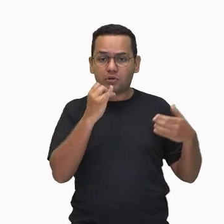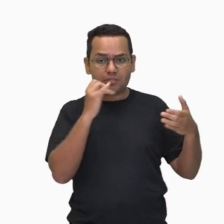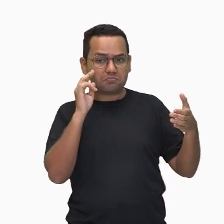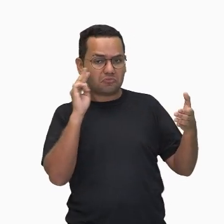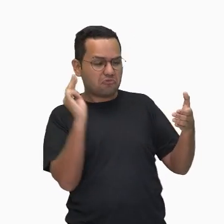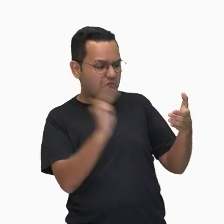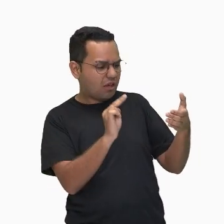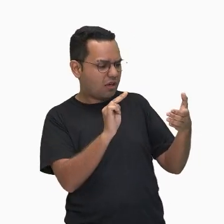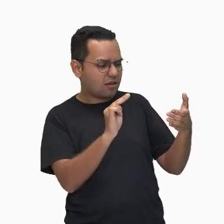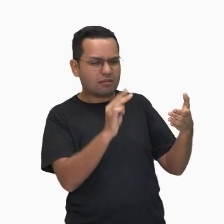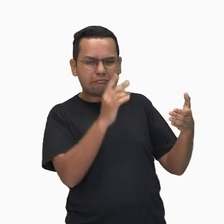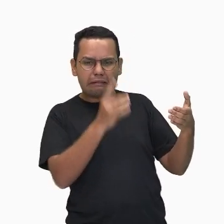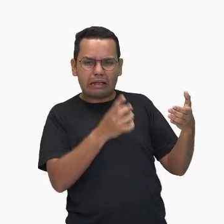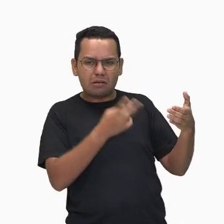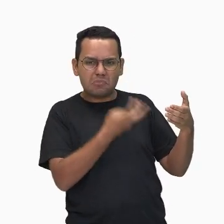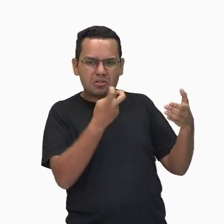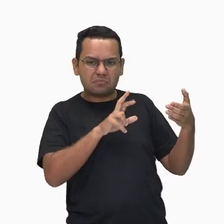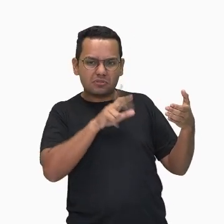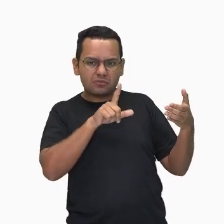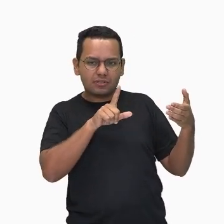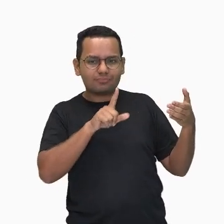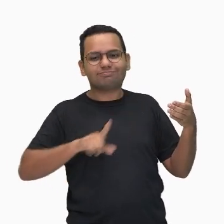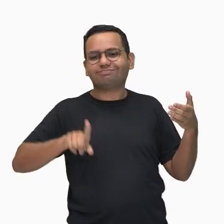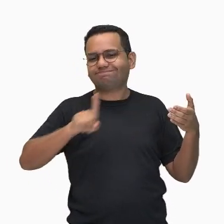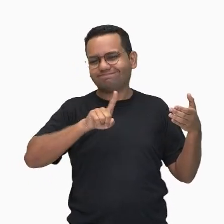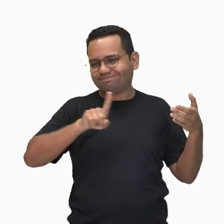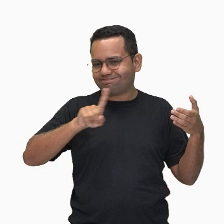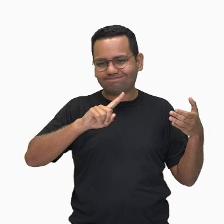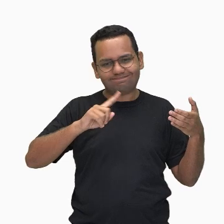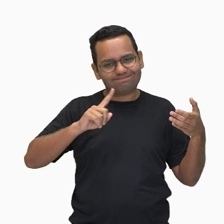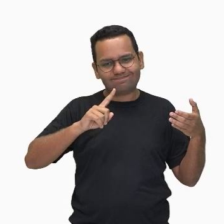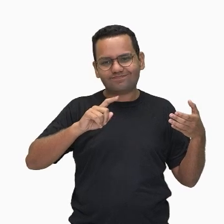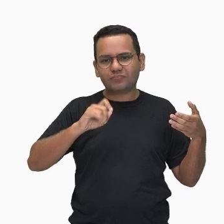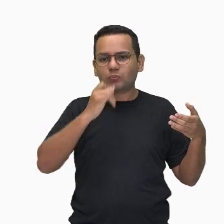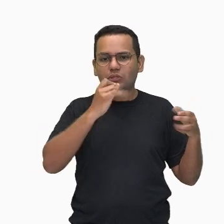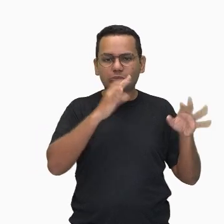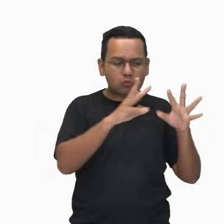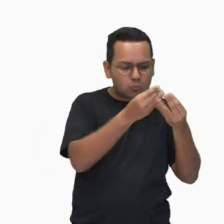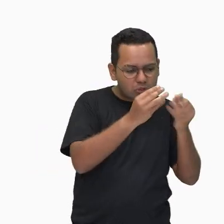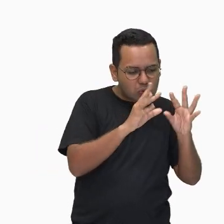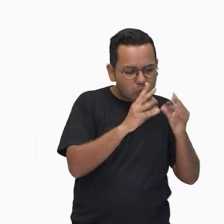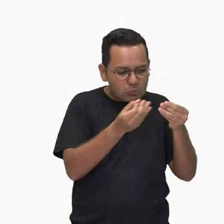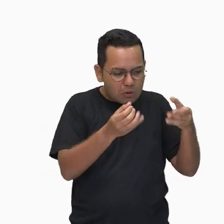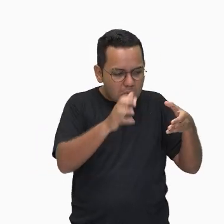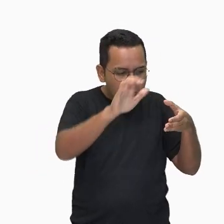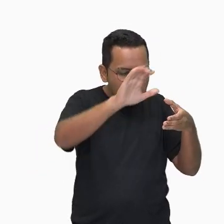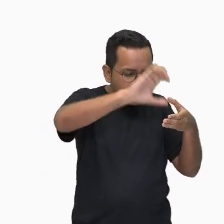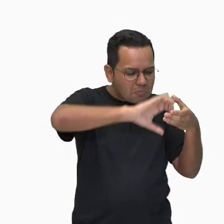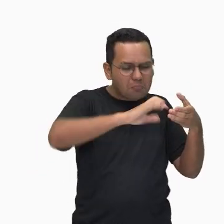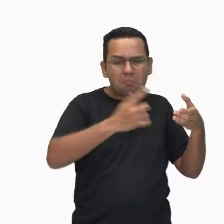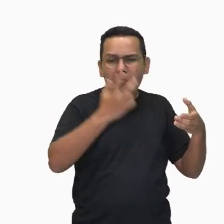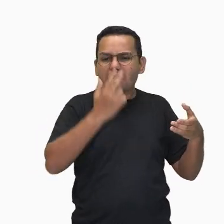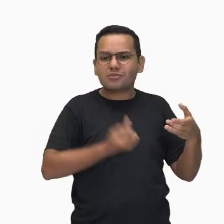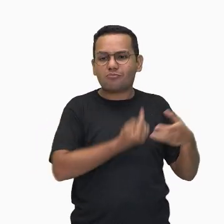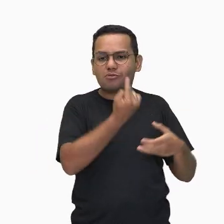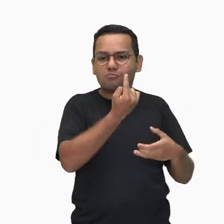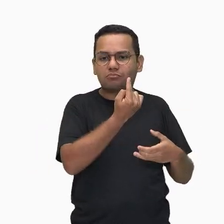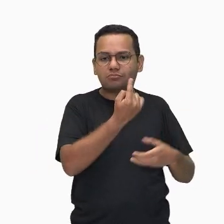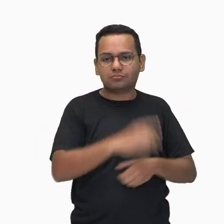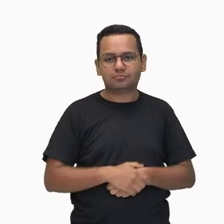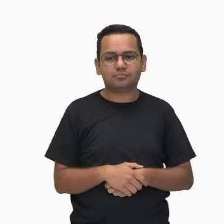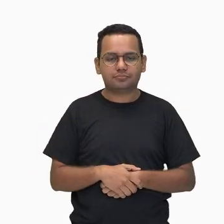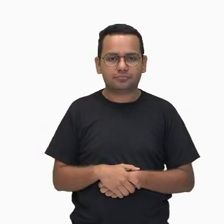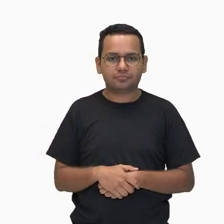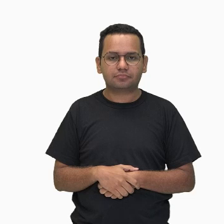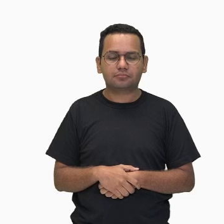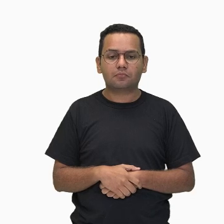diferenciar, né, o que é uma substância e qual é outro tipo de substância que está ali presente. Fica como se fosse uma coisa só. Quando